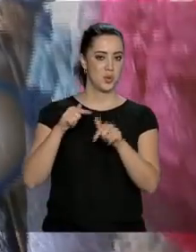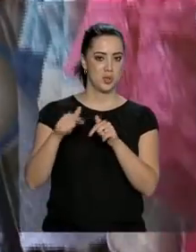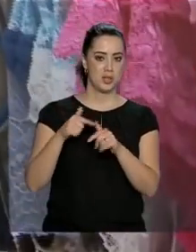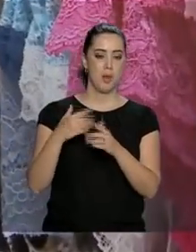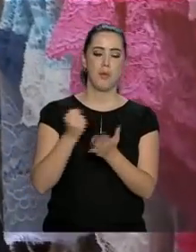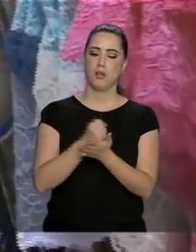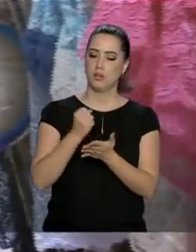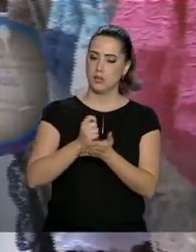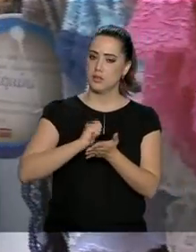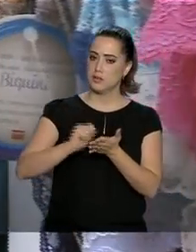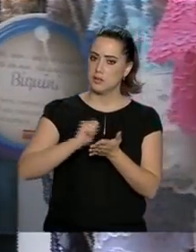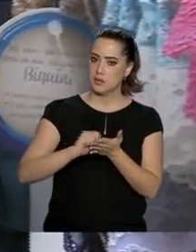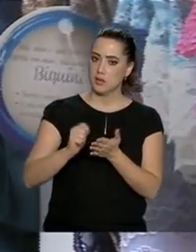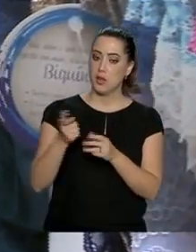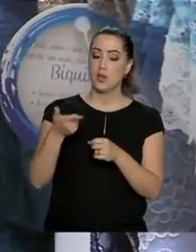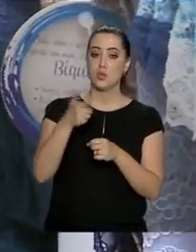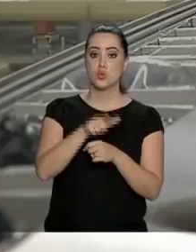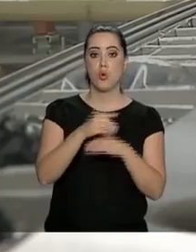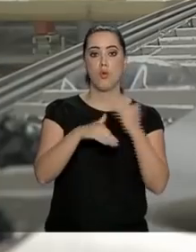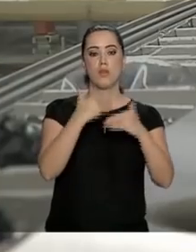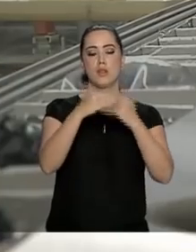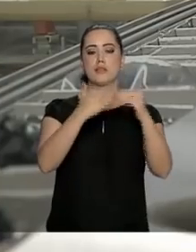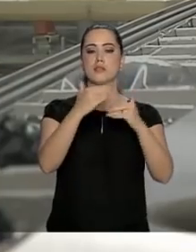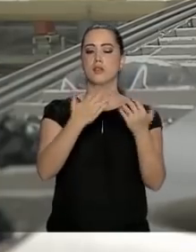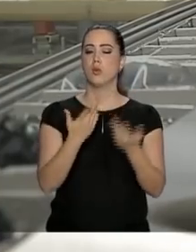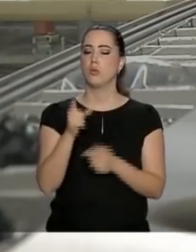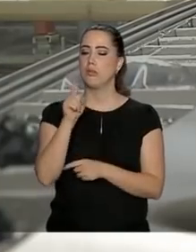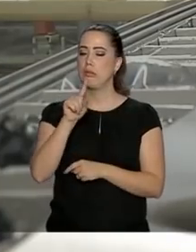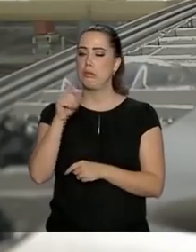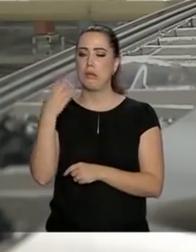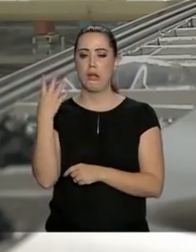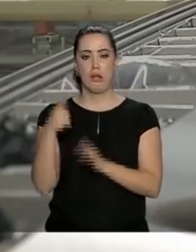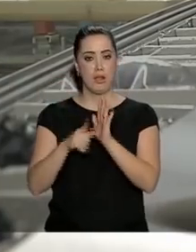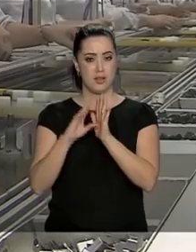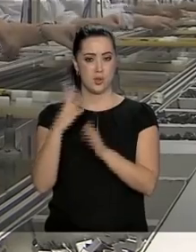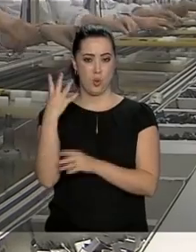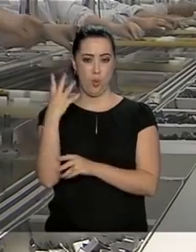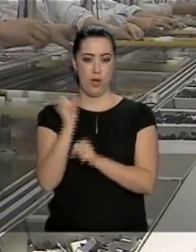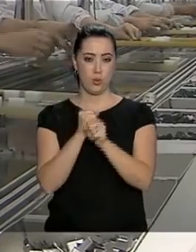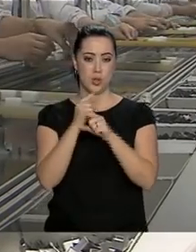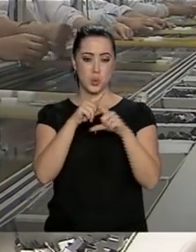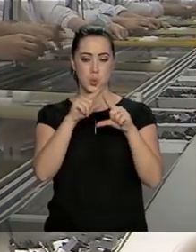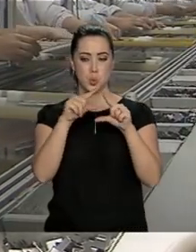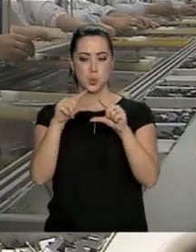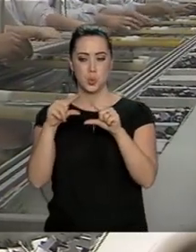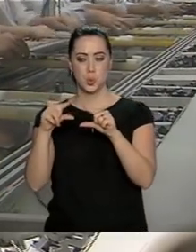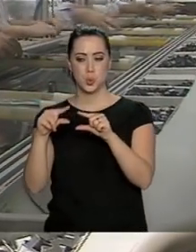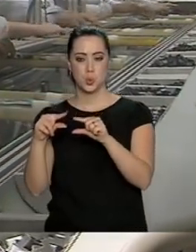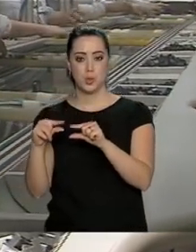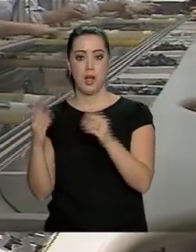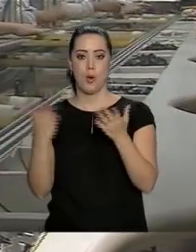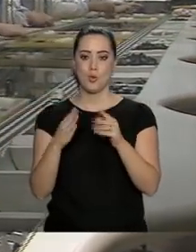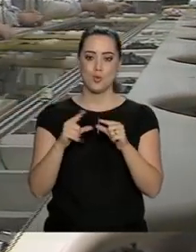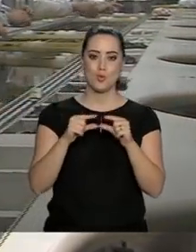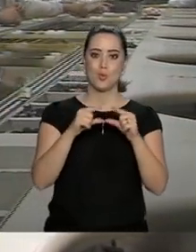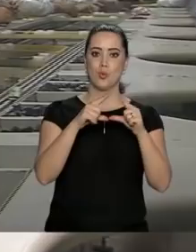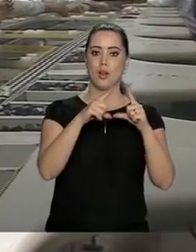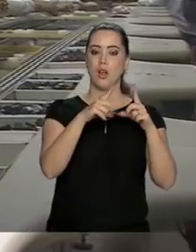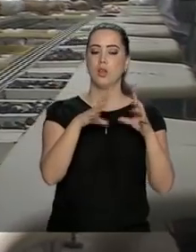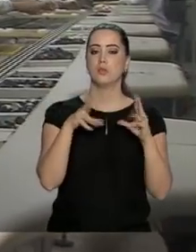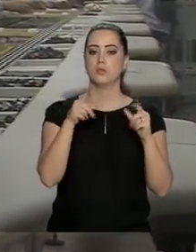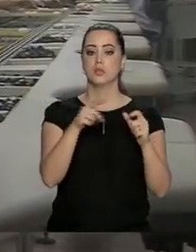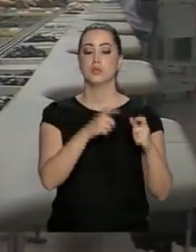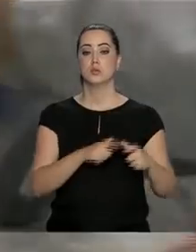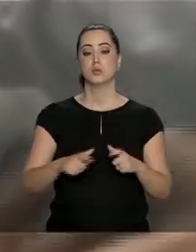com carteira assinada voltou a crescer depois de 4 anos de queda. Crescimento que foi registrado em todas as